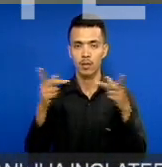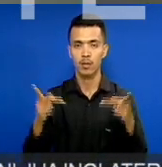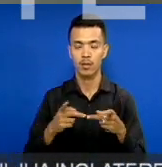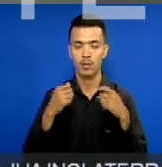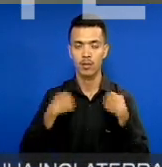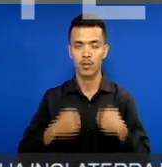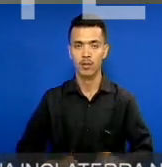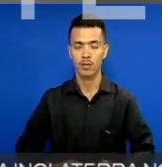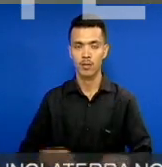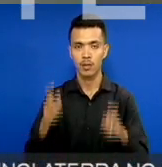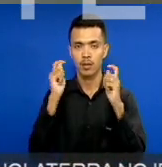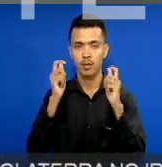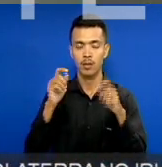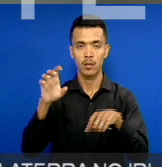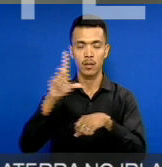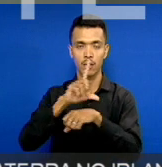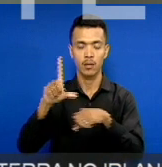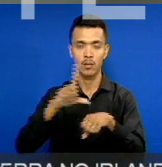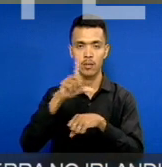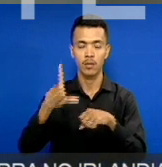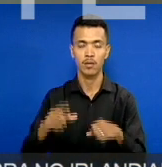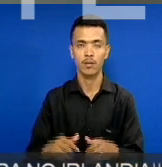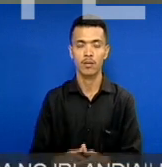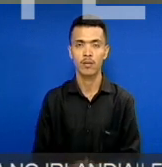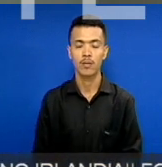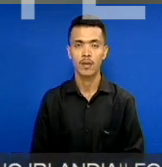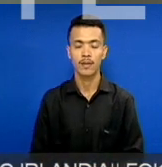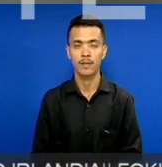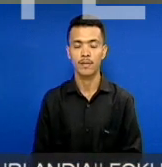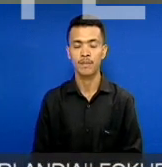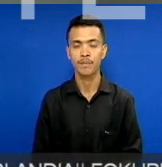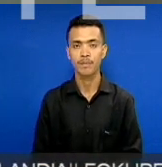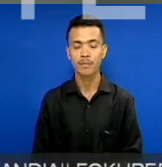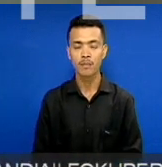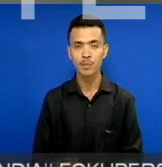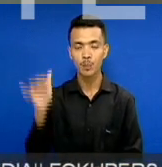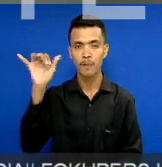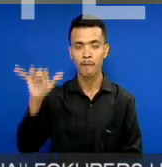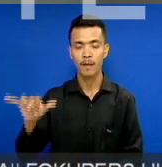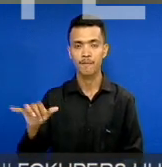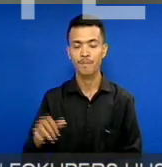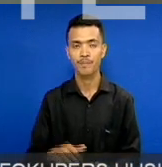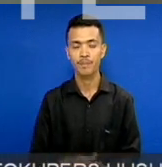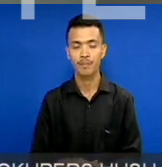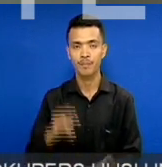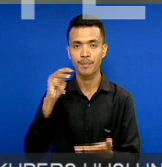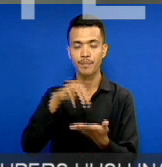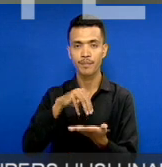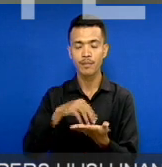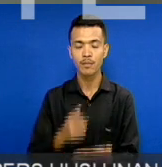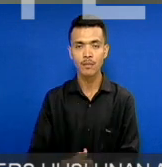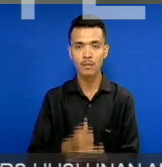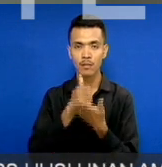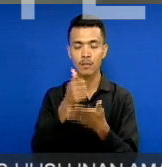hal teste para laboratório, descobre se doni lavas vindo positivo. Então, se ir hal, e também a médico se hal tratamento